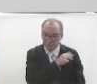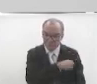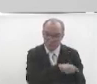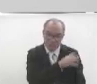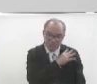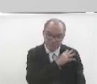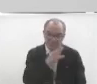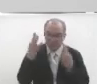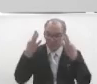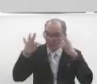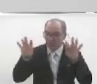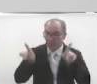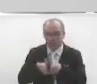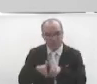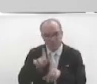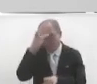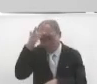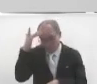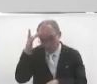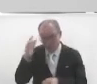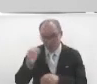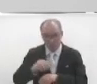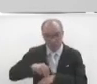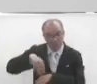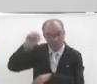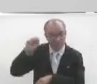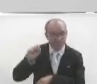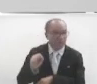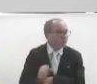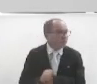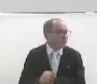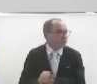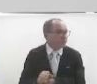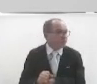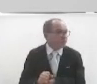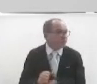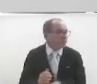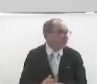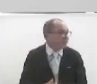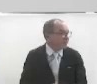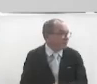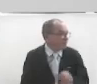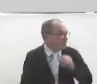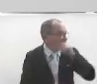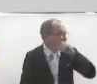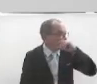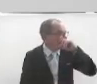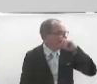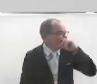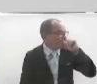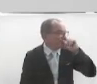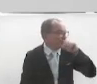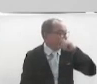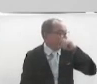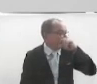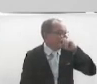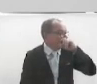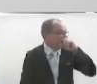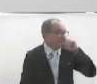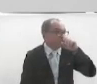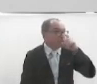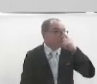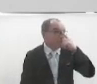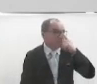profissionalizante classe B nível superior vereadora até falando com o autor das emendas